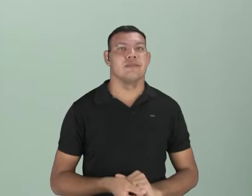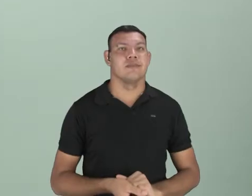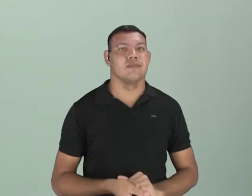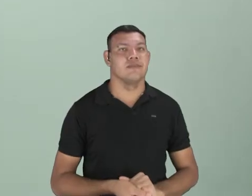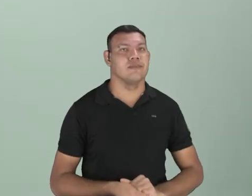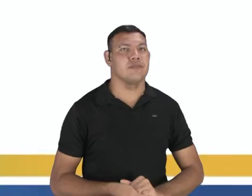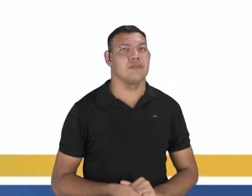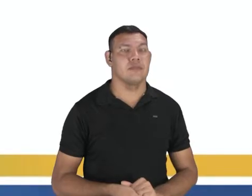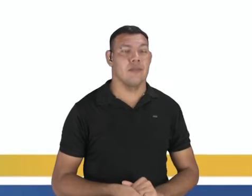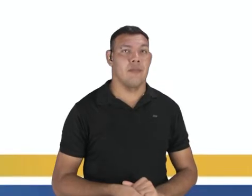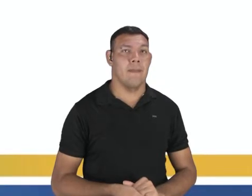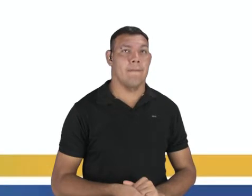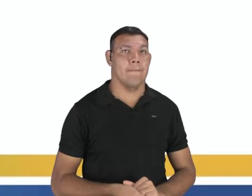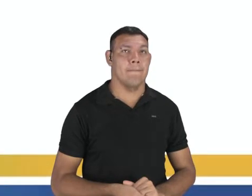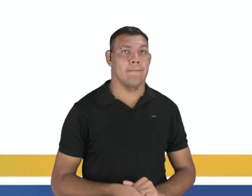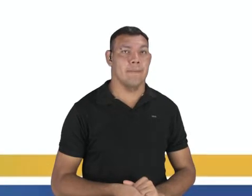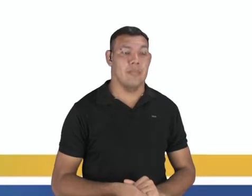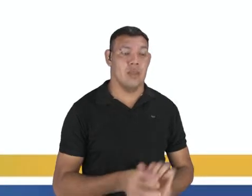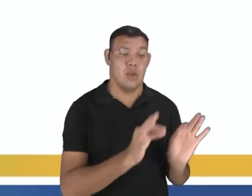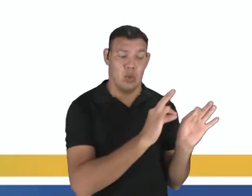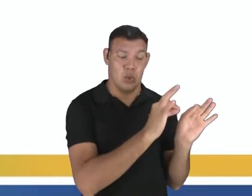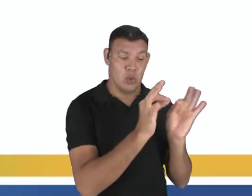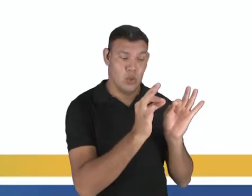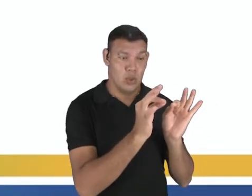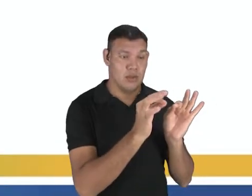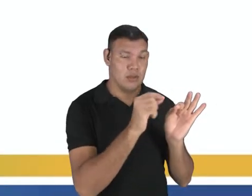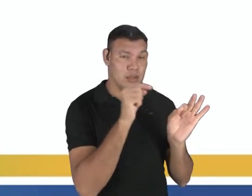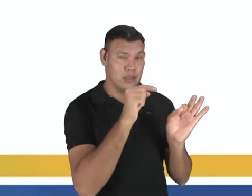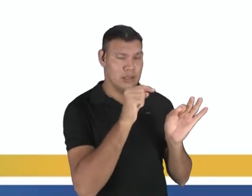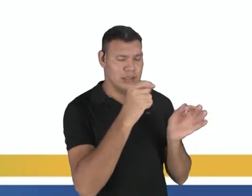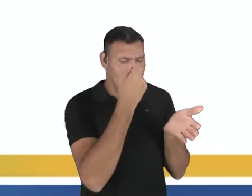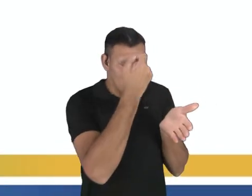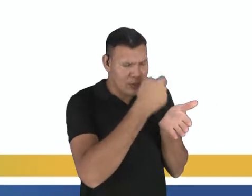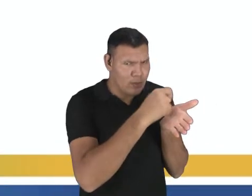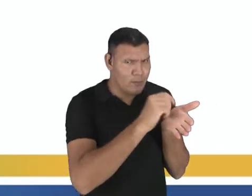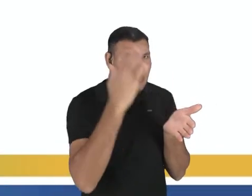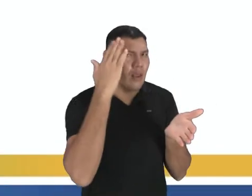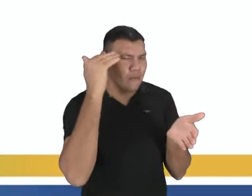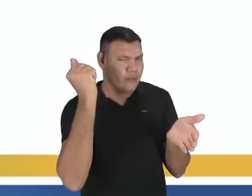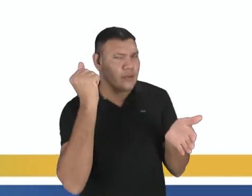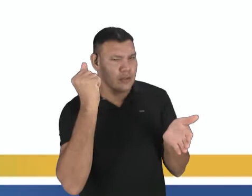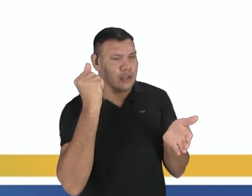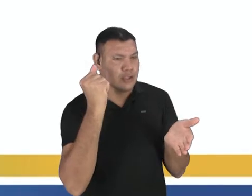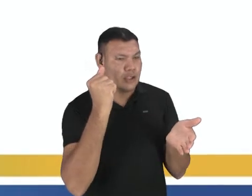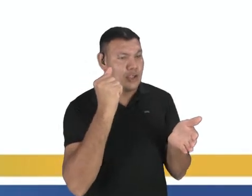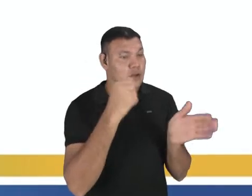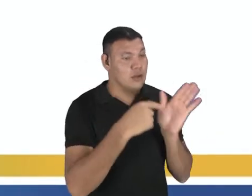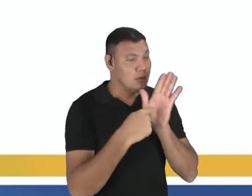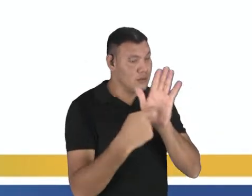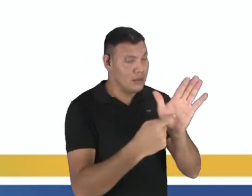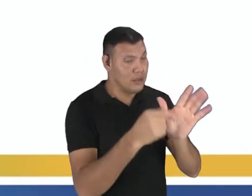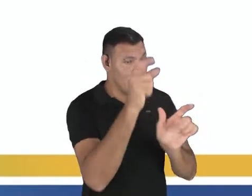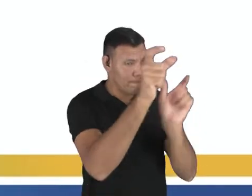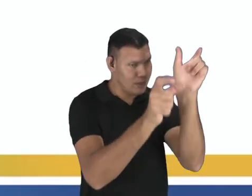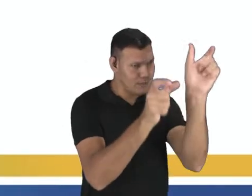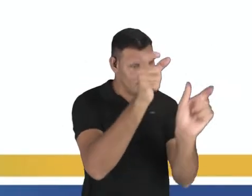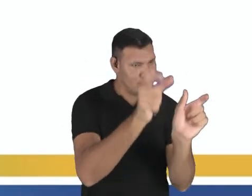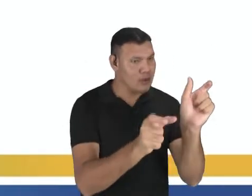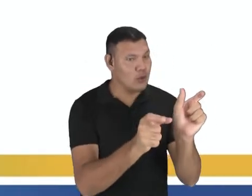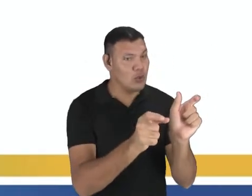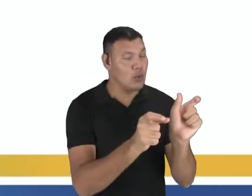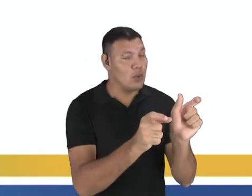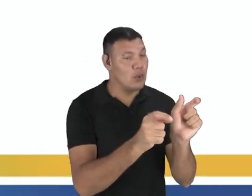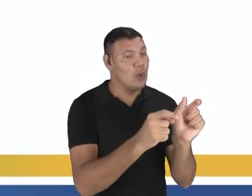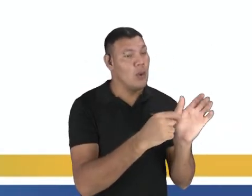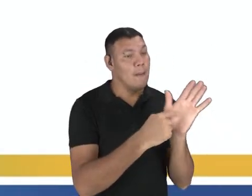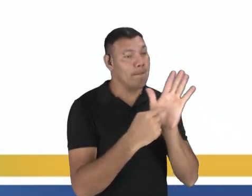leiam lá comigo. A situação inicial é quando o autor contextualiza o leitor, apresenta os personagens e mostra